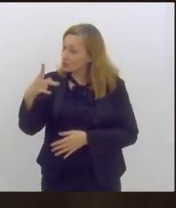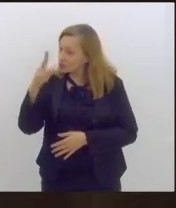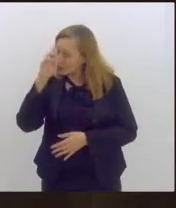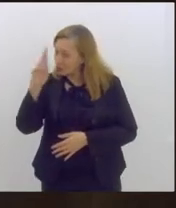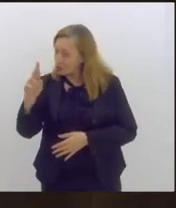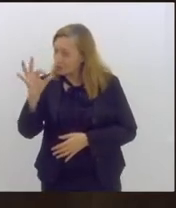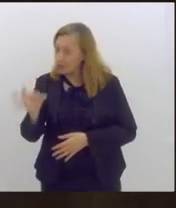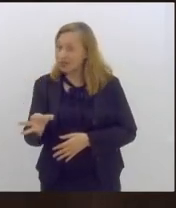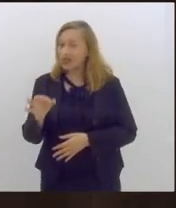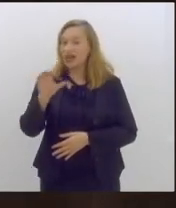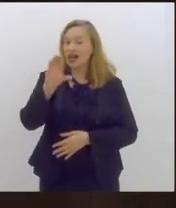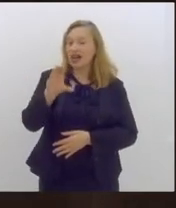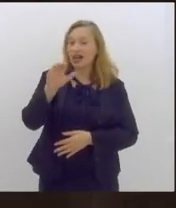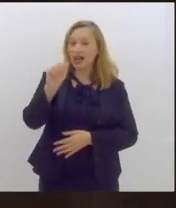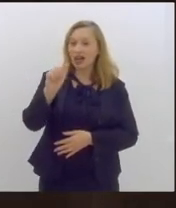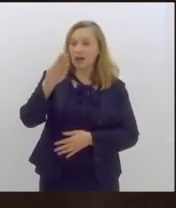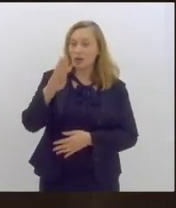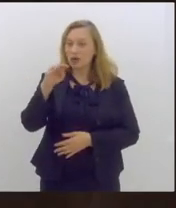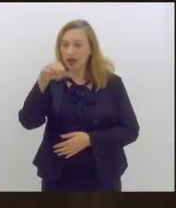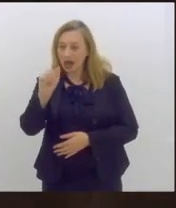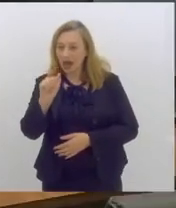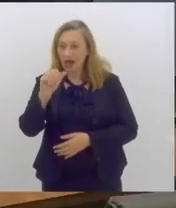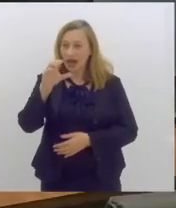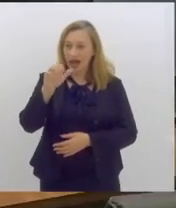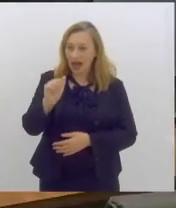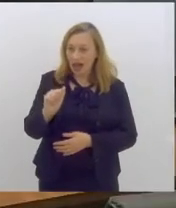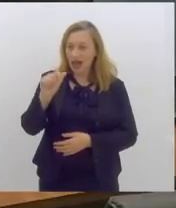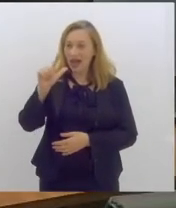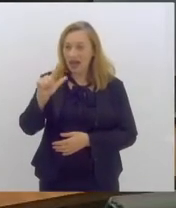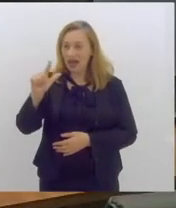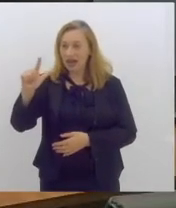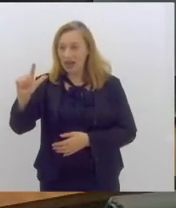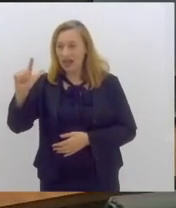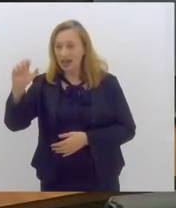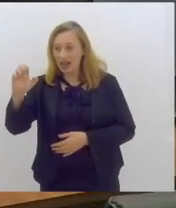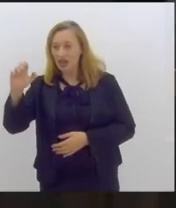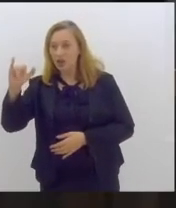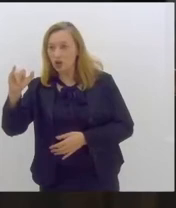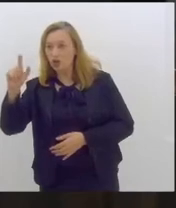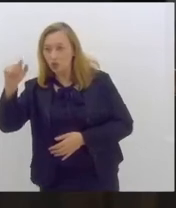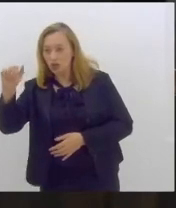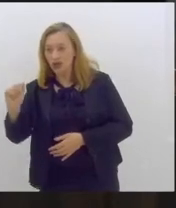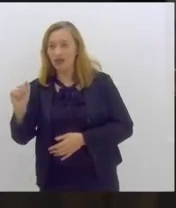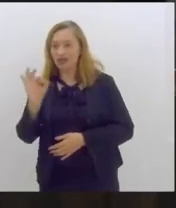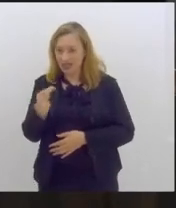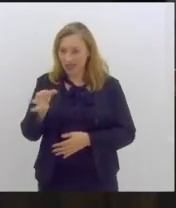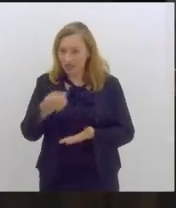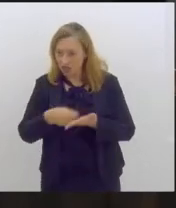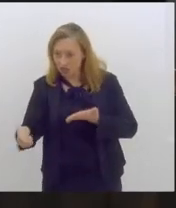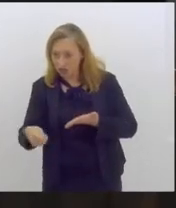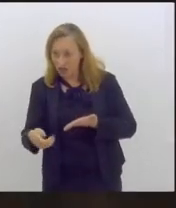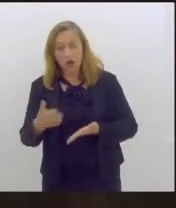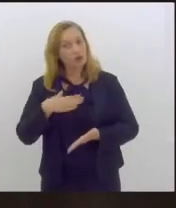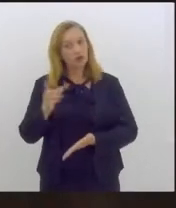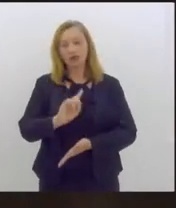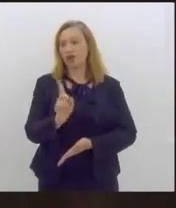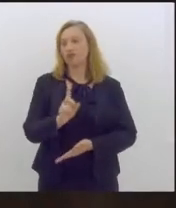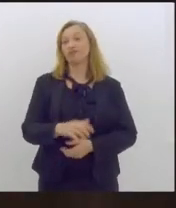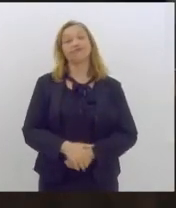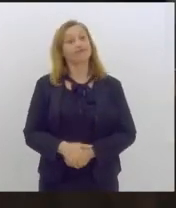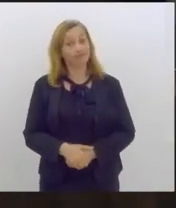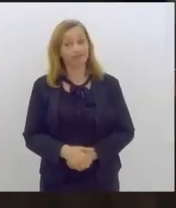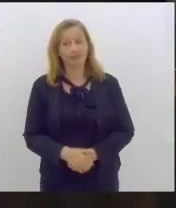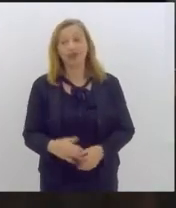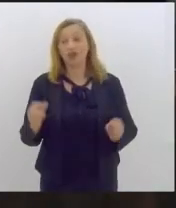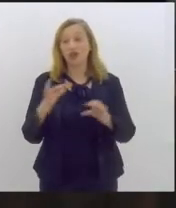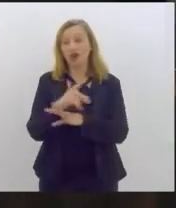Quilombo Cambucá Aleluia e batatal Tá certo tá escrito certo beleza E lá o meu não tava tava